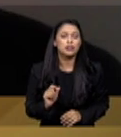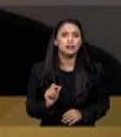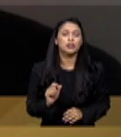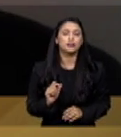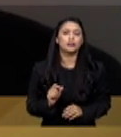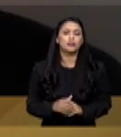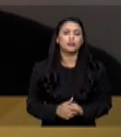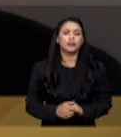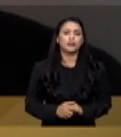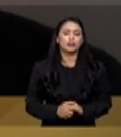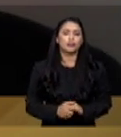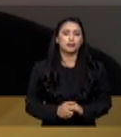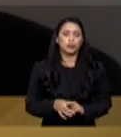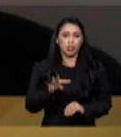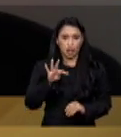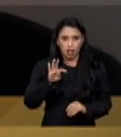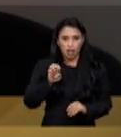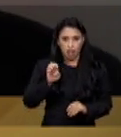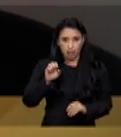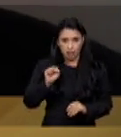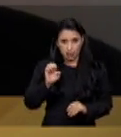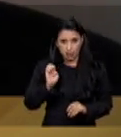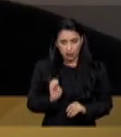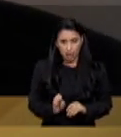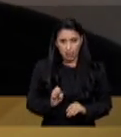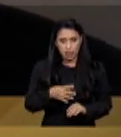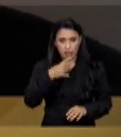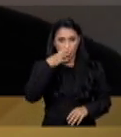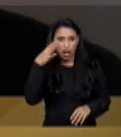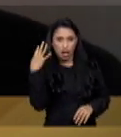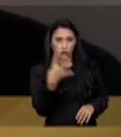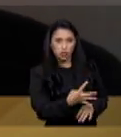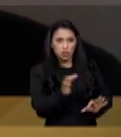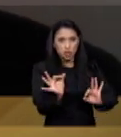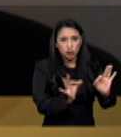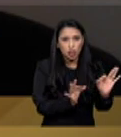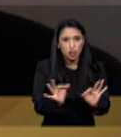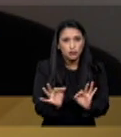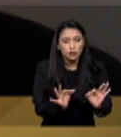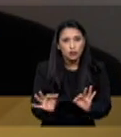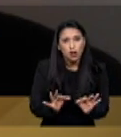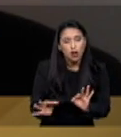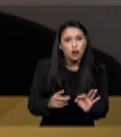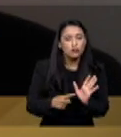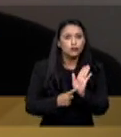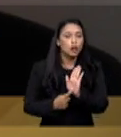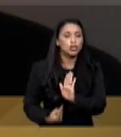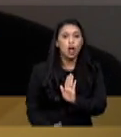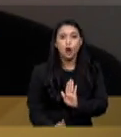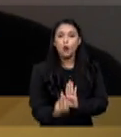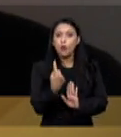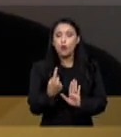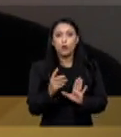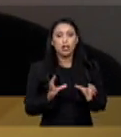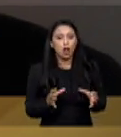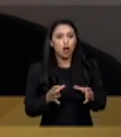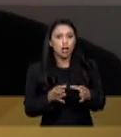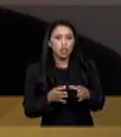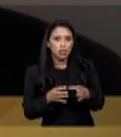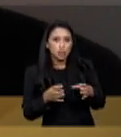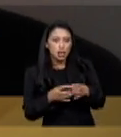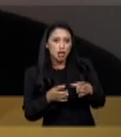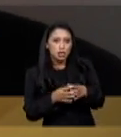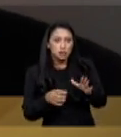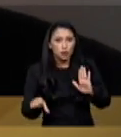a despeito da tese acusatória formulada no sentido da revelação de única organização